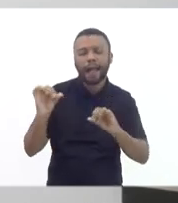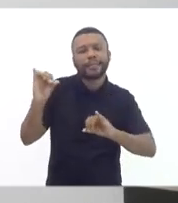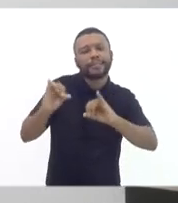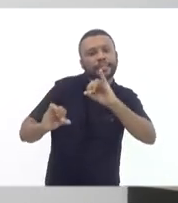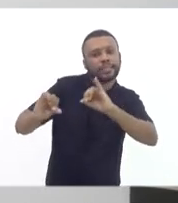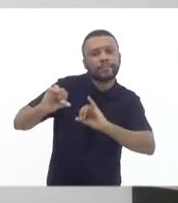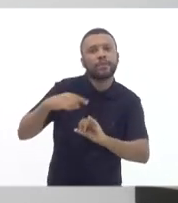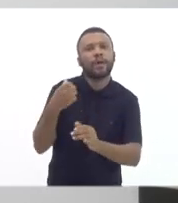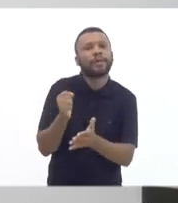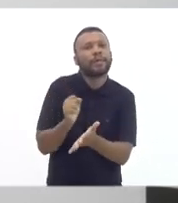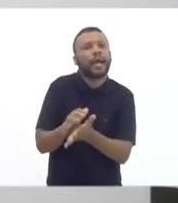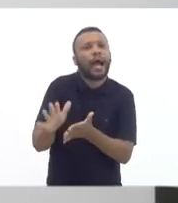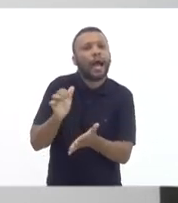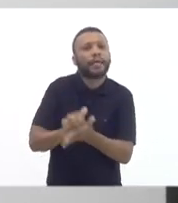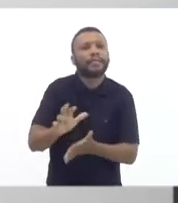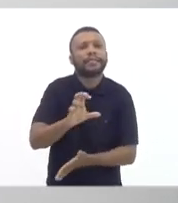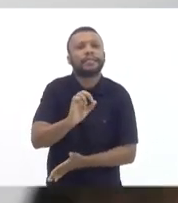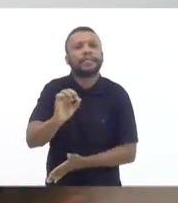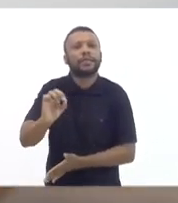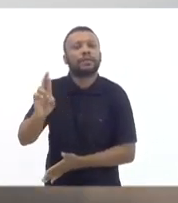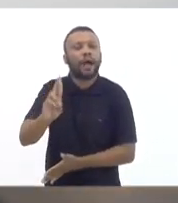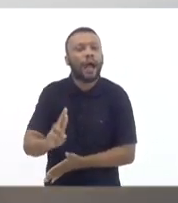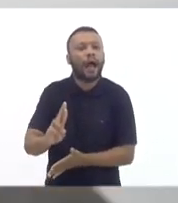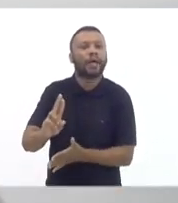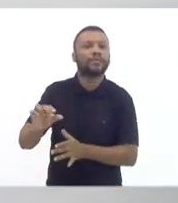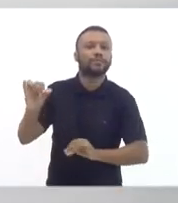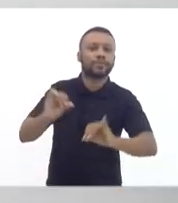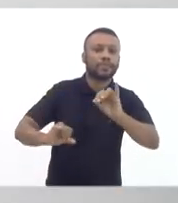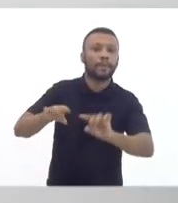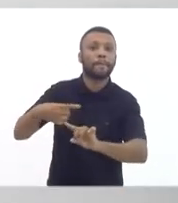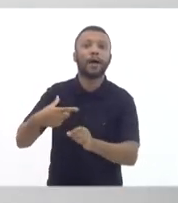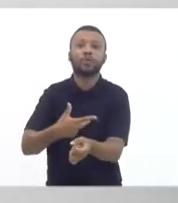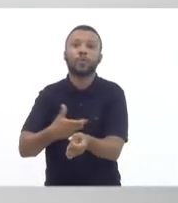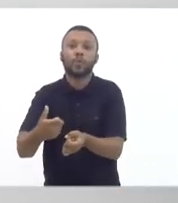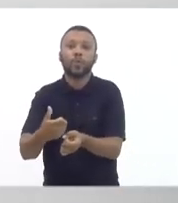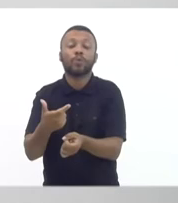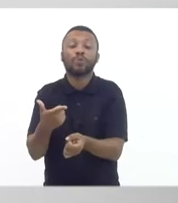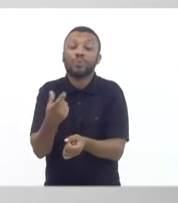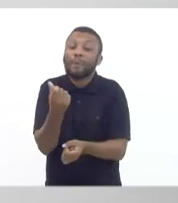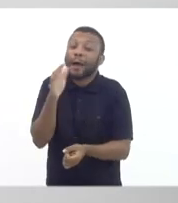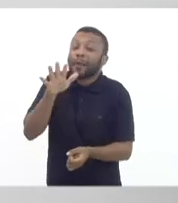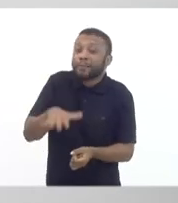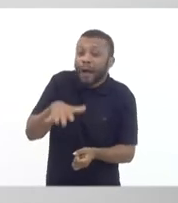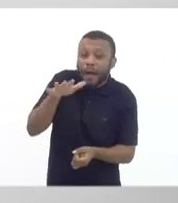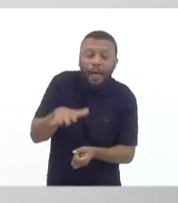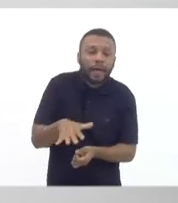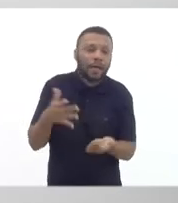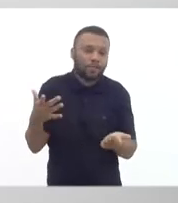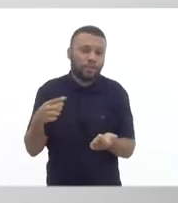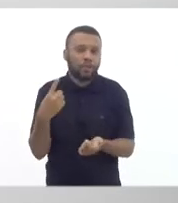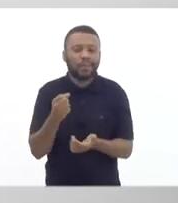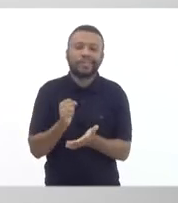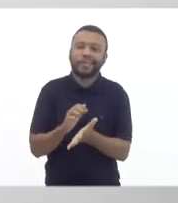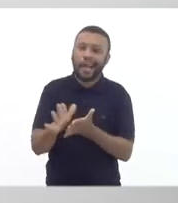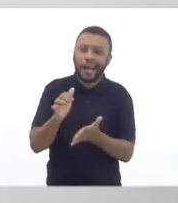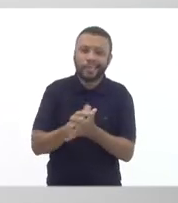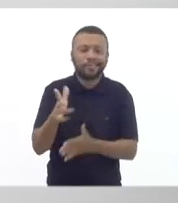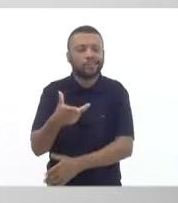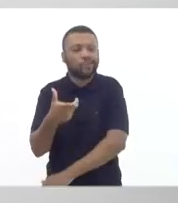gasta R$500 por químio, mais um hemograma, isso no mais barato, a gente gasta injeção